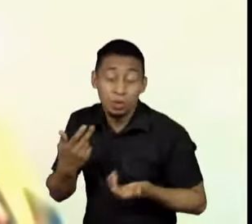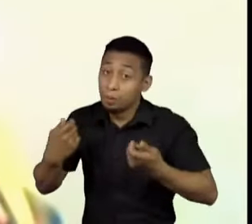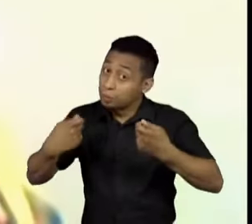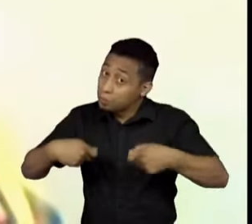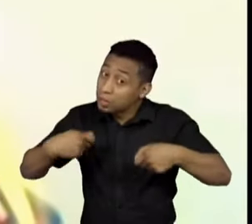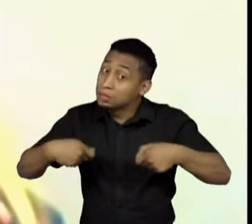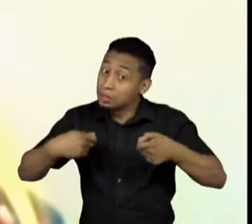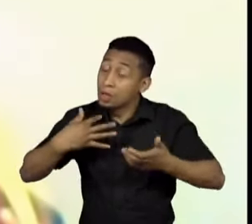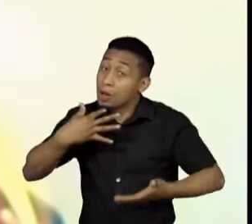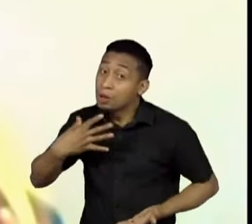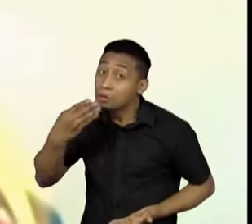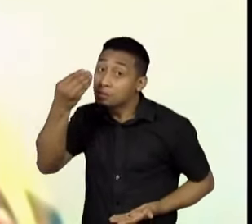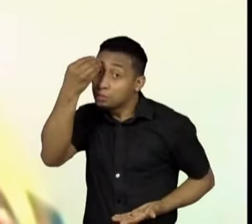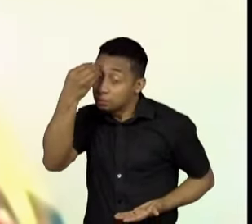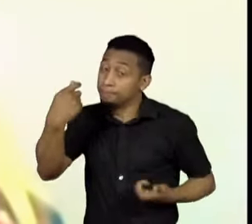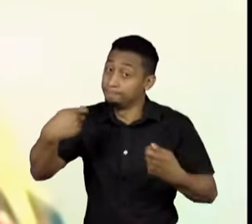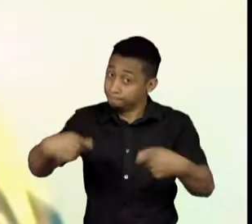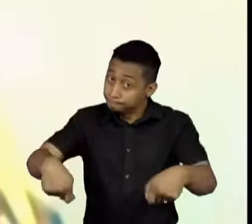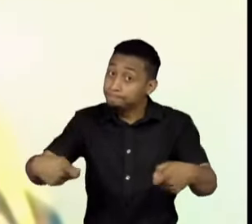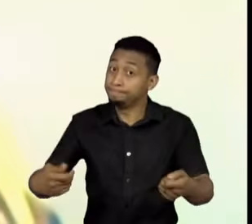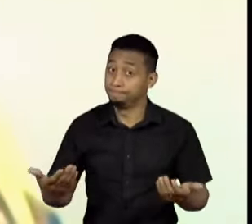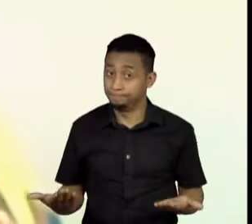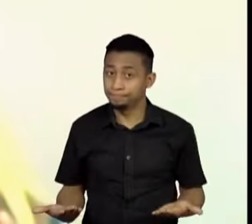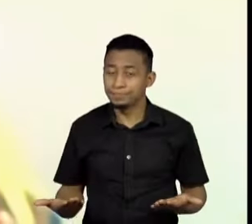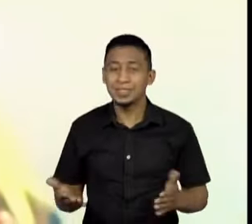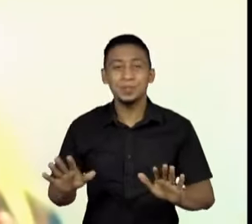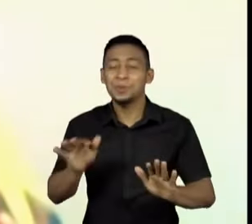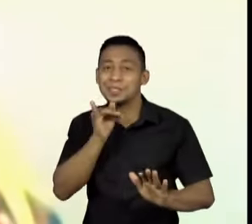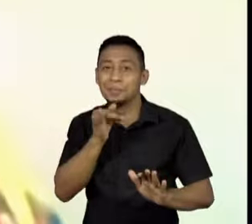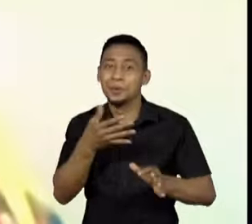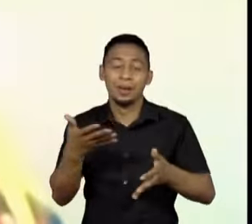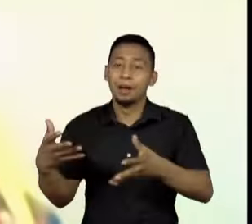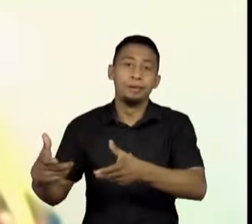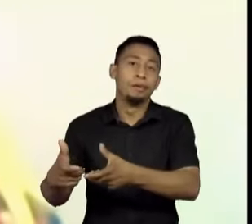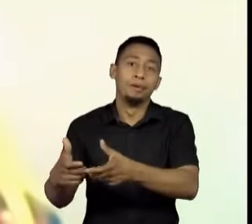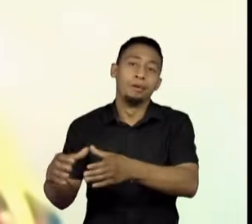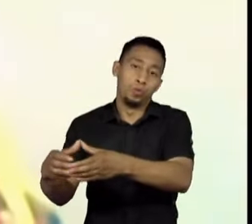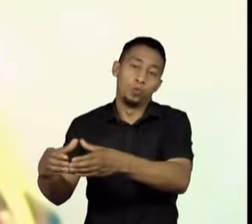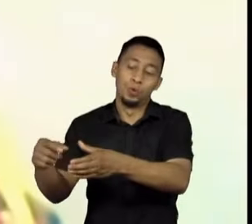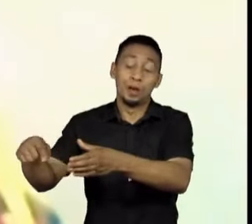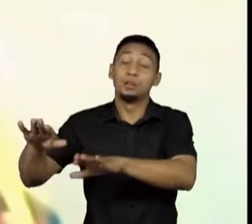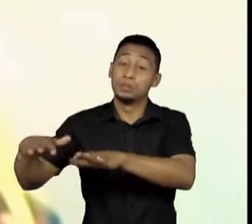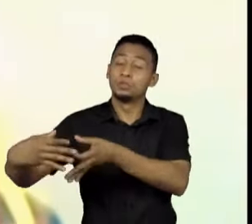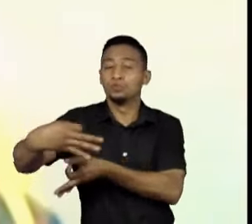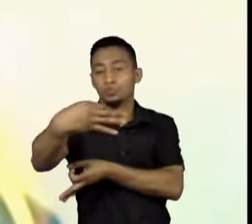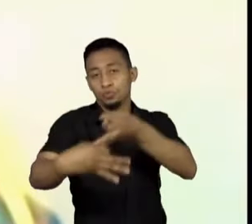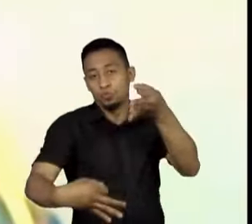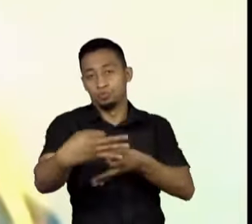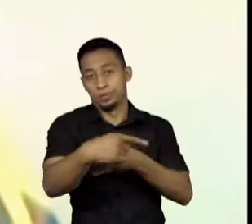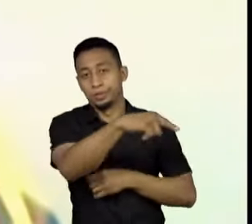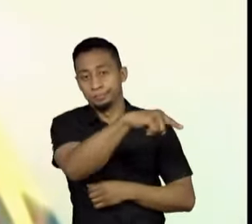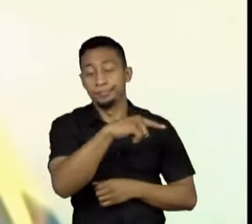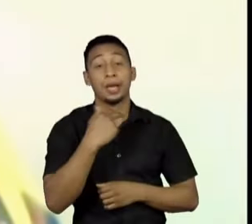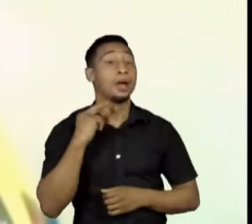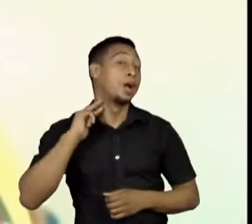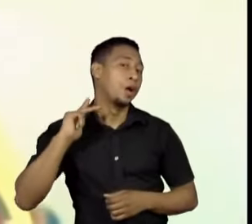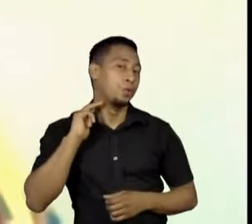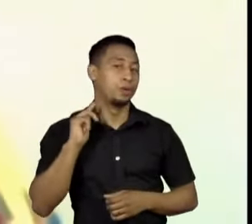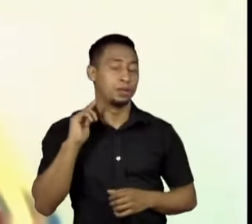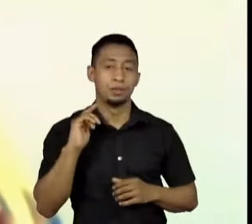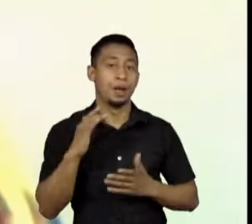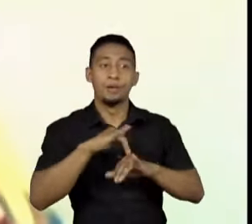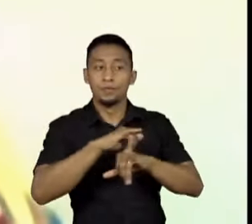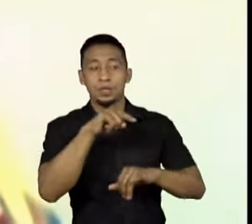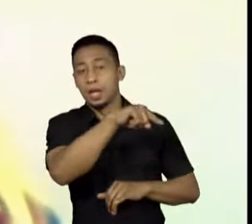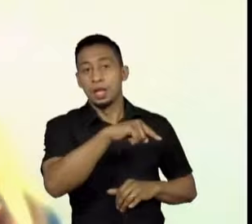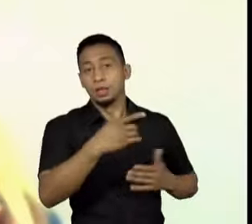saberes, né? Como julgam que Carolina não tinha esse saber, então ela não tem nem essa liberdade. O que